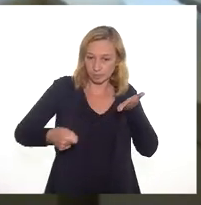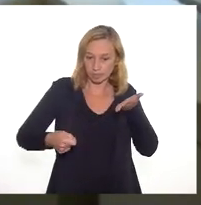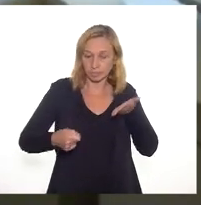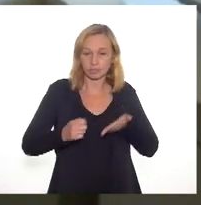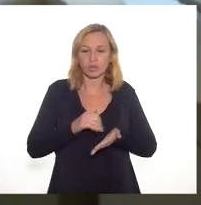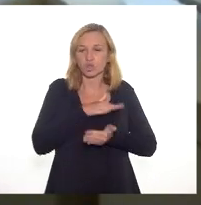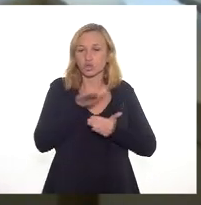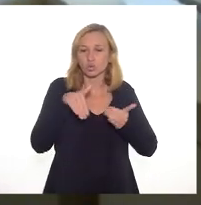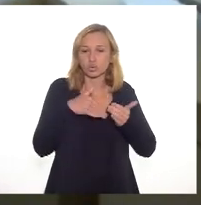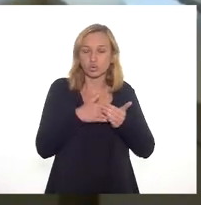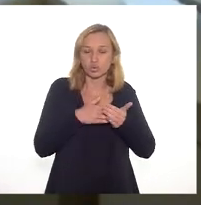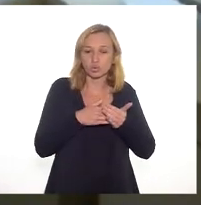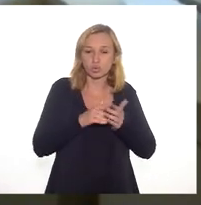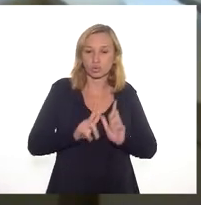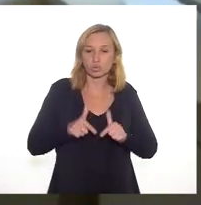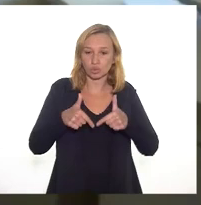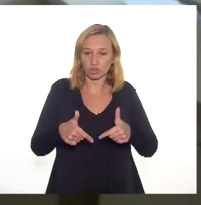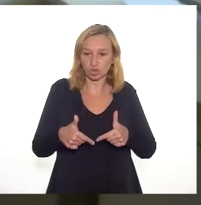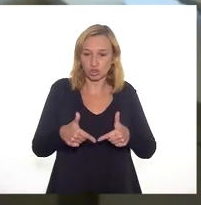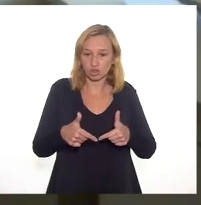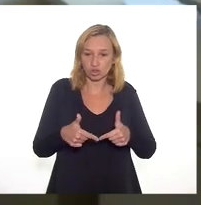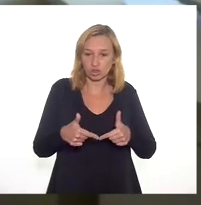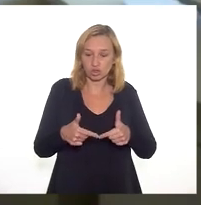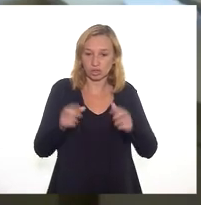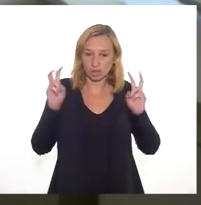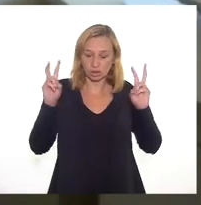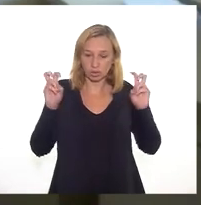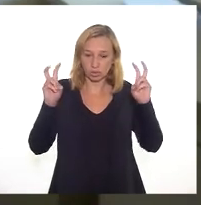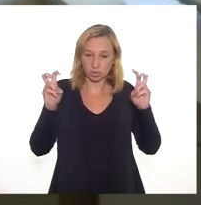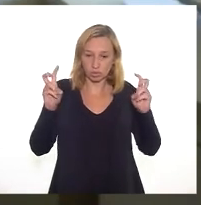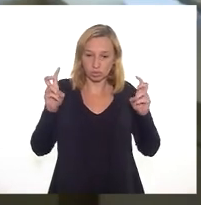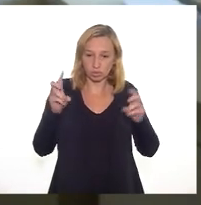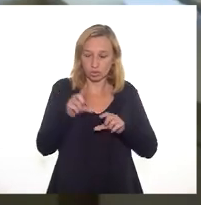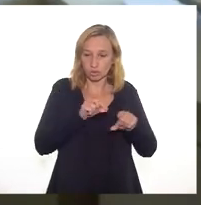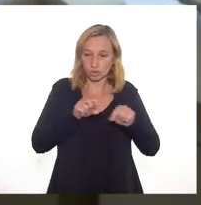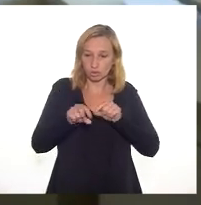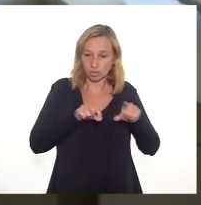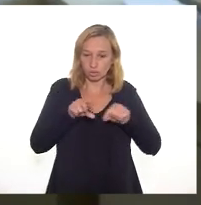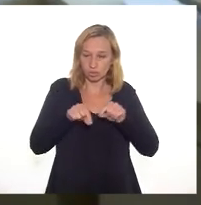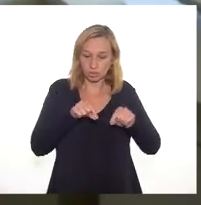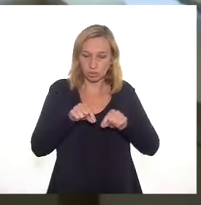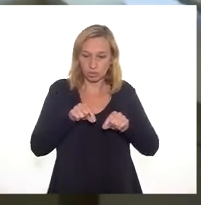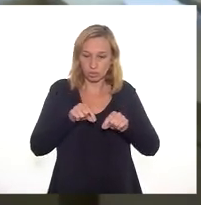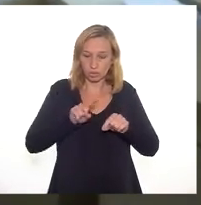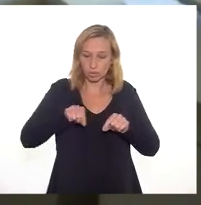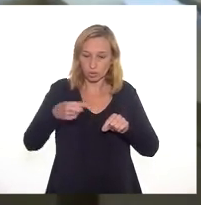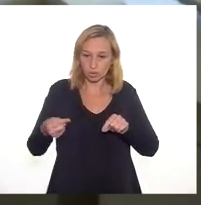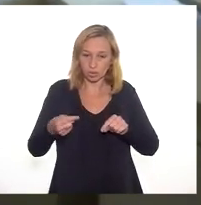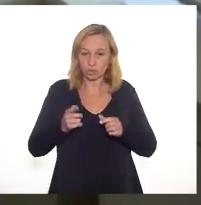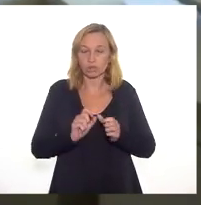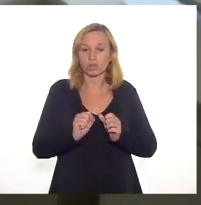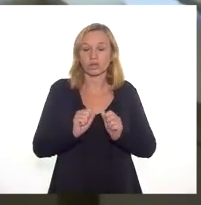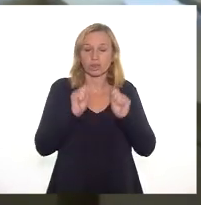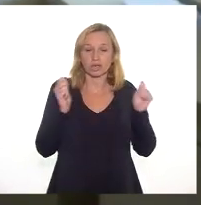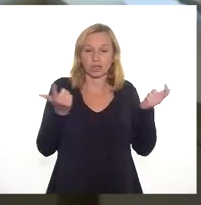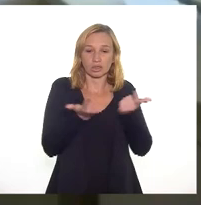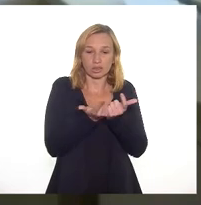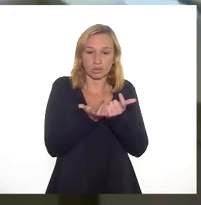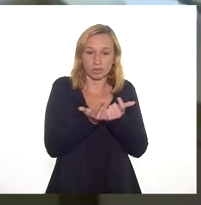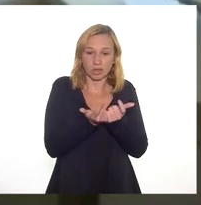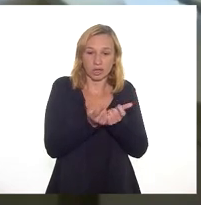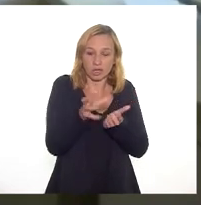de todos os atos, fatos, decisões, pareceres, etc., para que a Assembleia